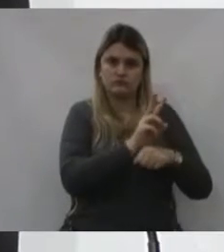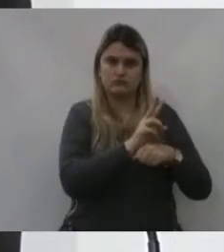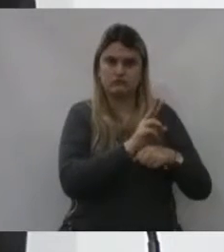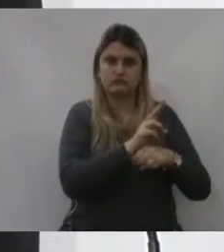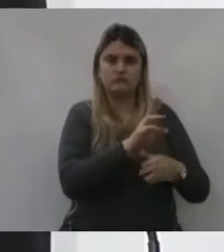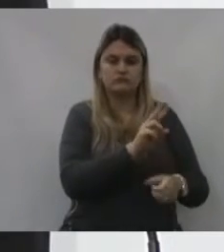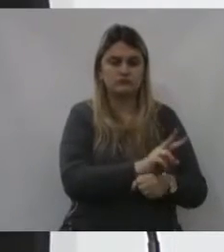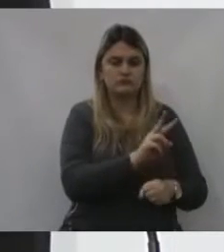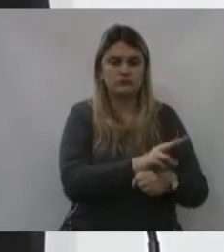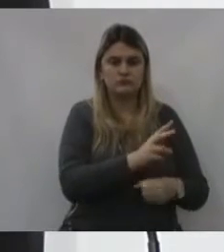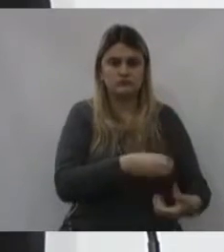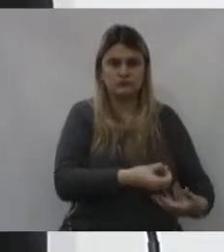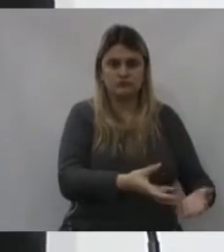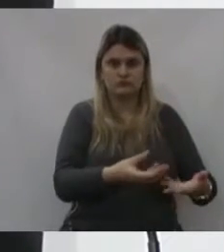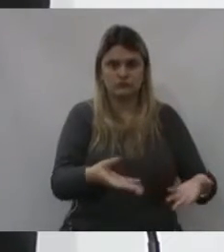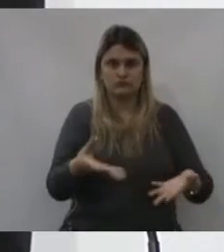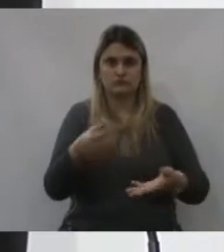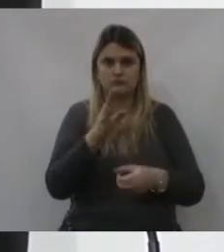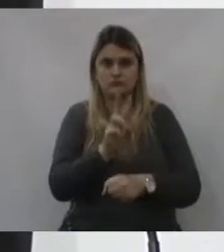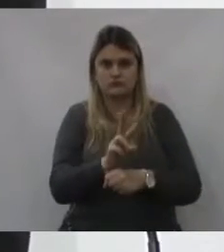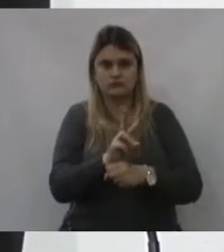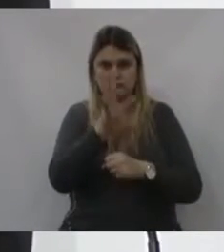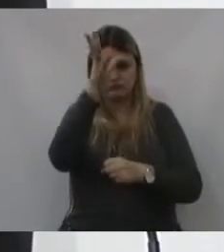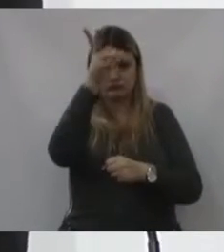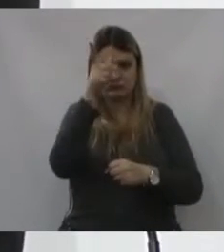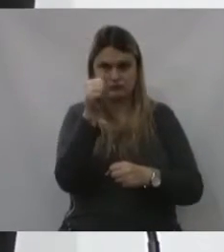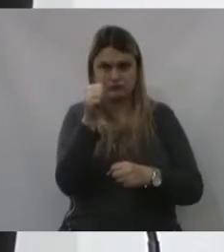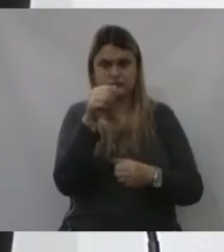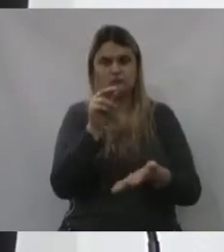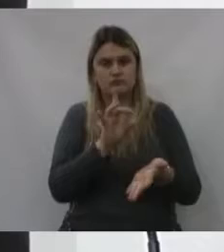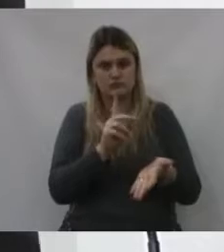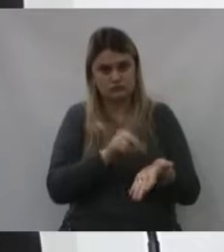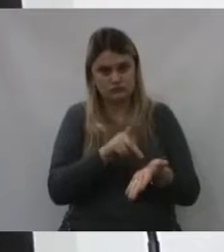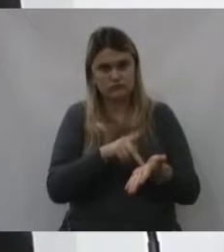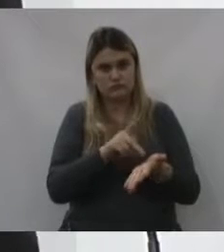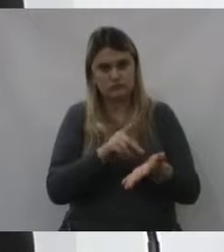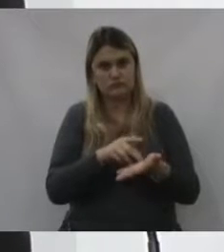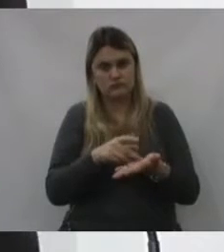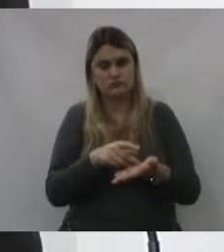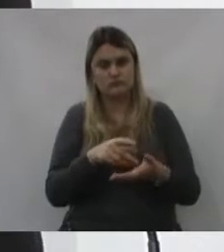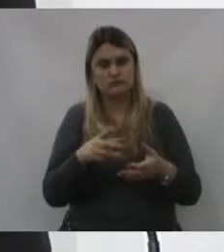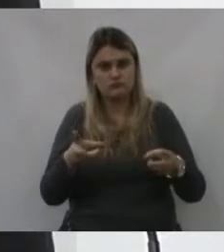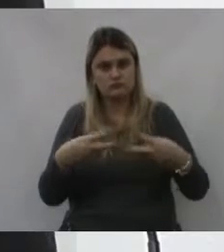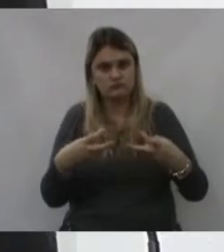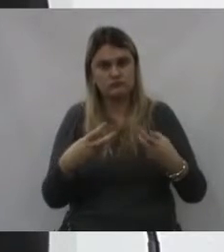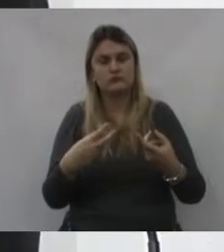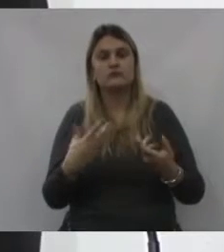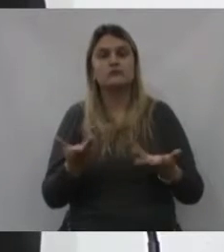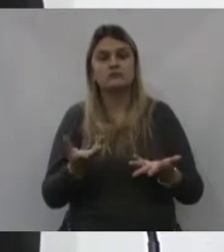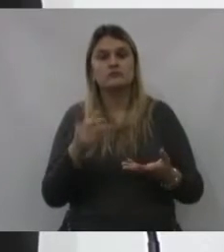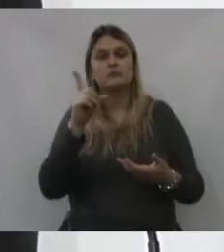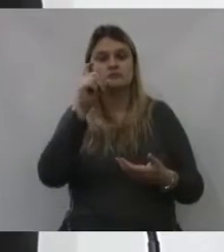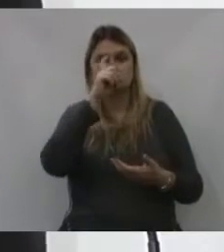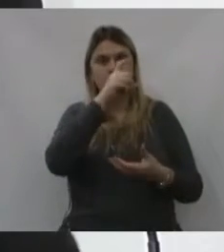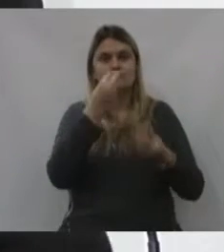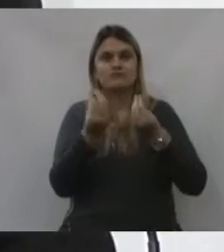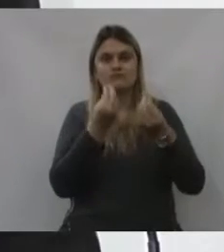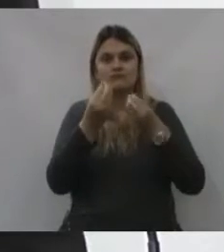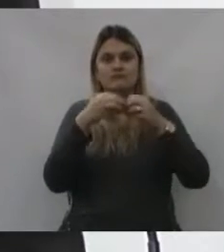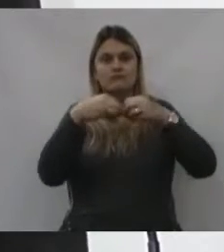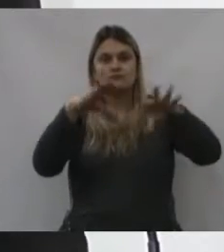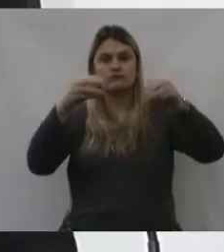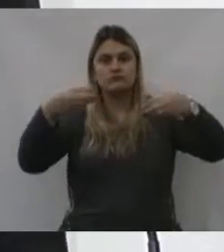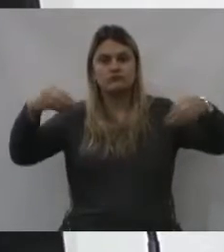ali, a esposa do agricultor, que pode cuidar disso e que realmente produziram bastante. E a dificuldade disso é